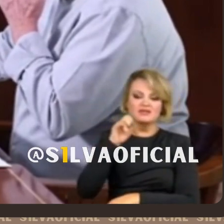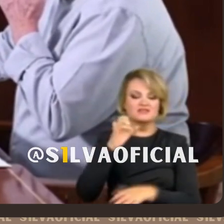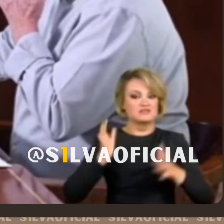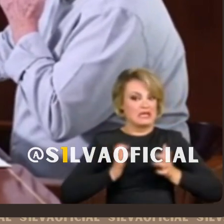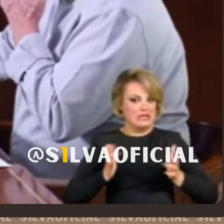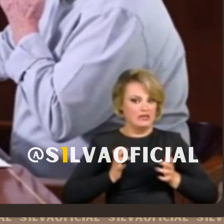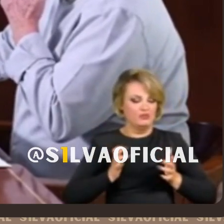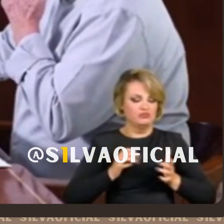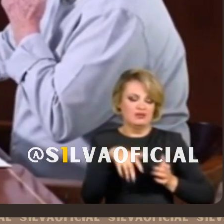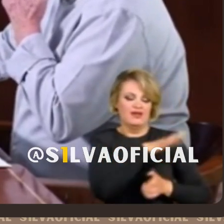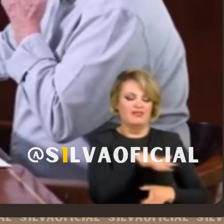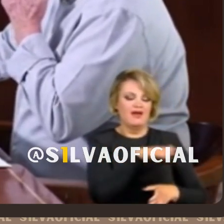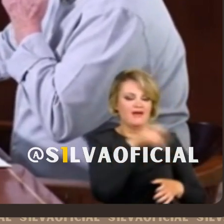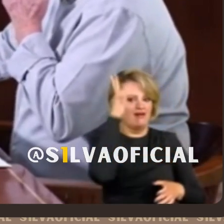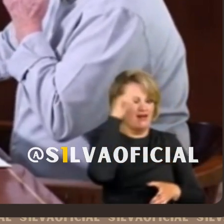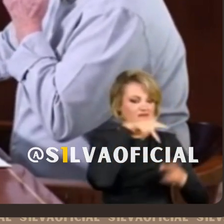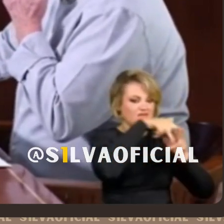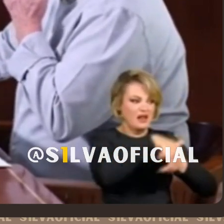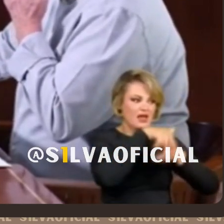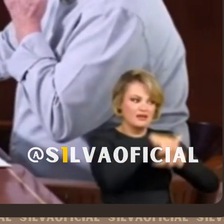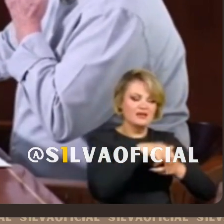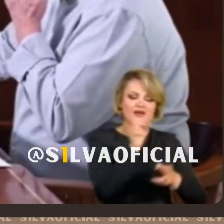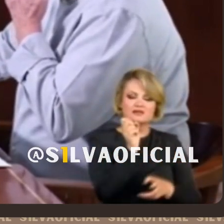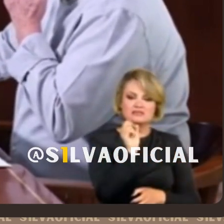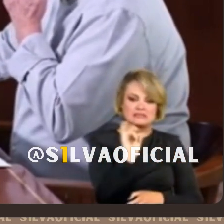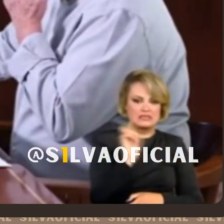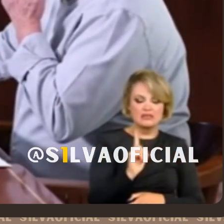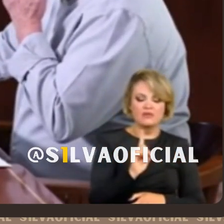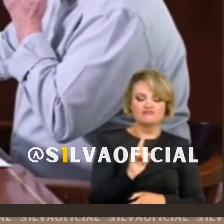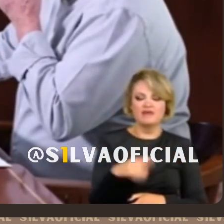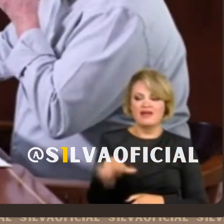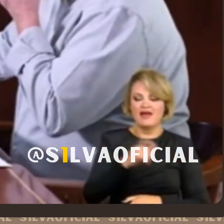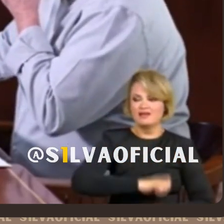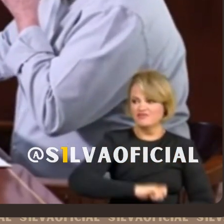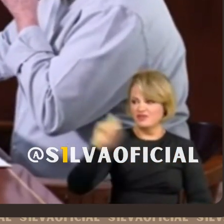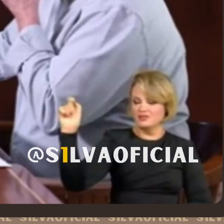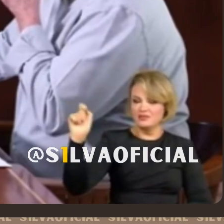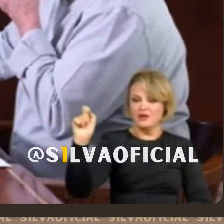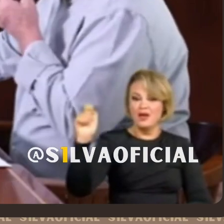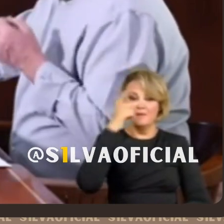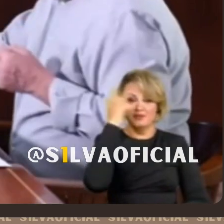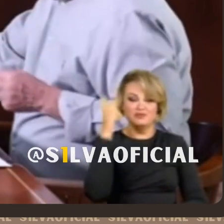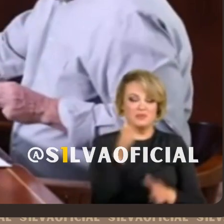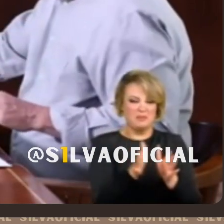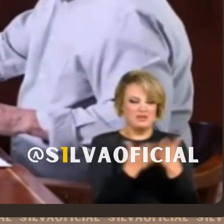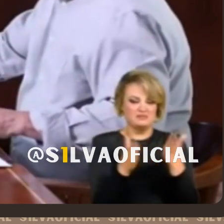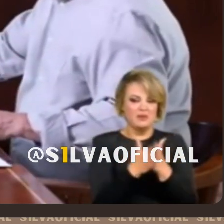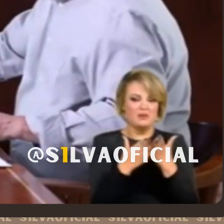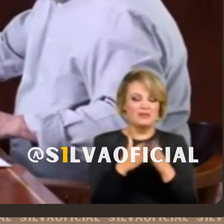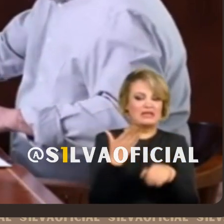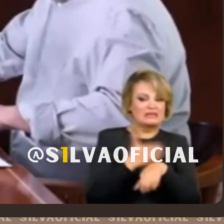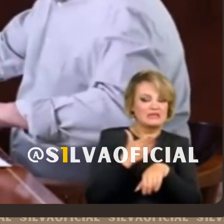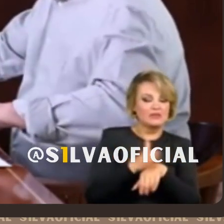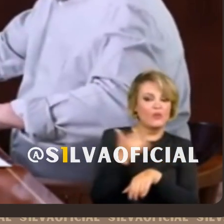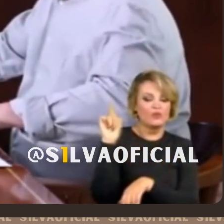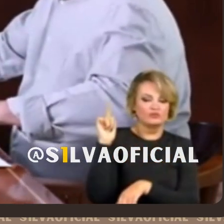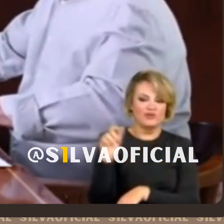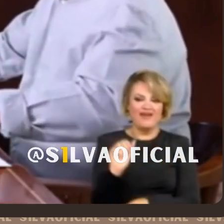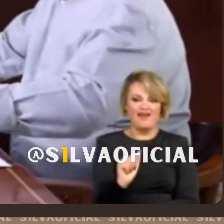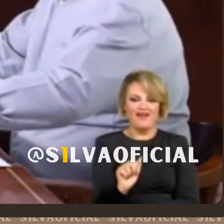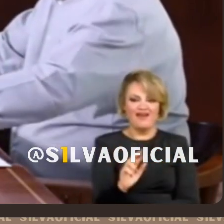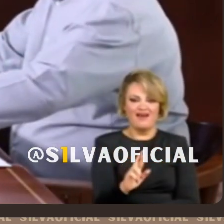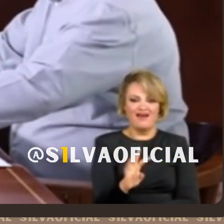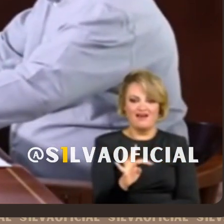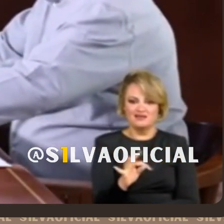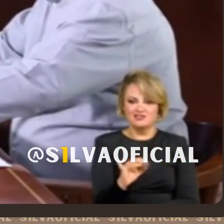era infantaria. O mais pobrezinho ia para artilharia. Artilharia o quê? Artilharia é matemática, é o ângulo do tiro,